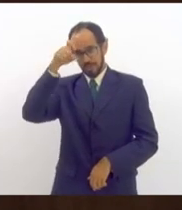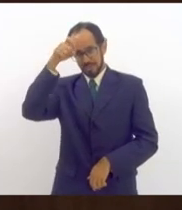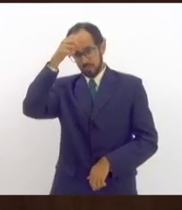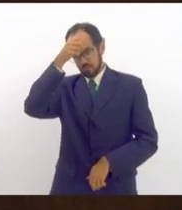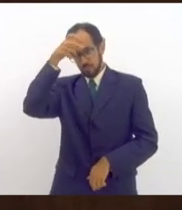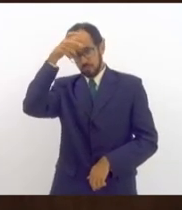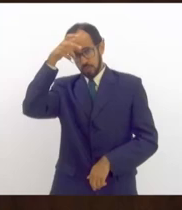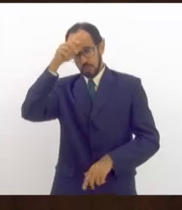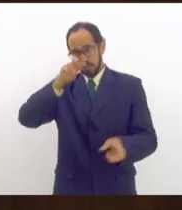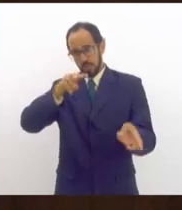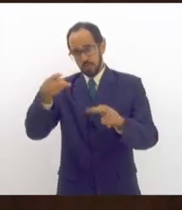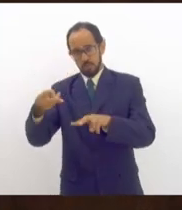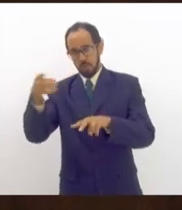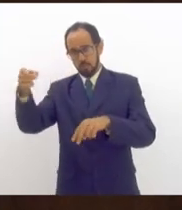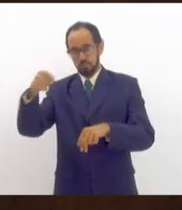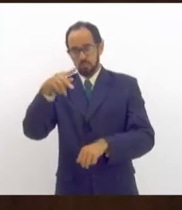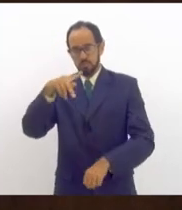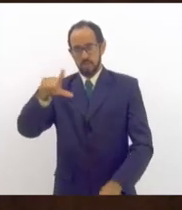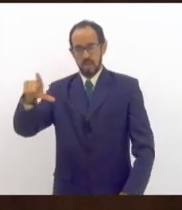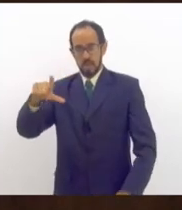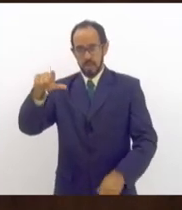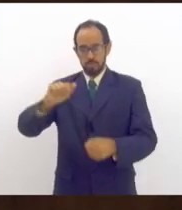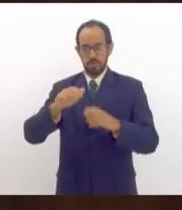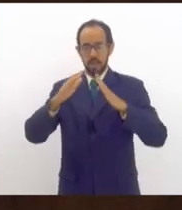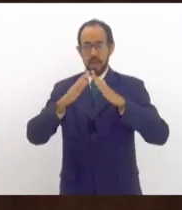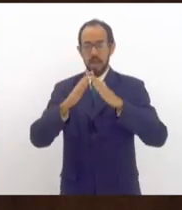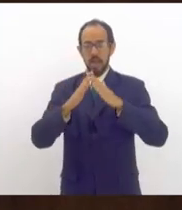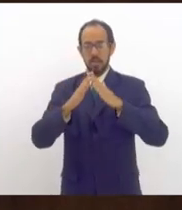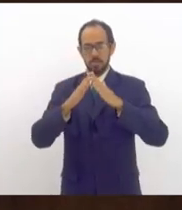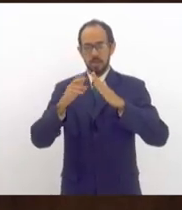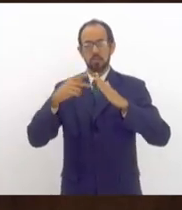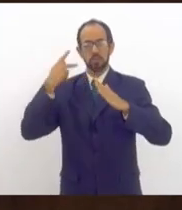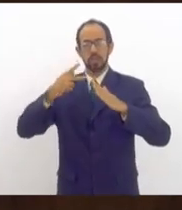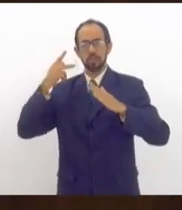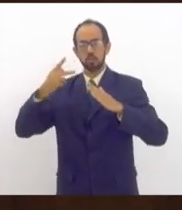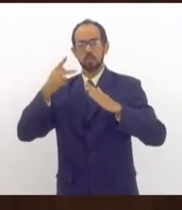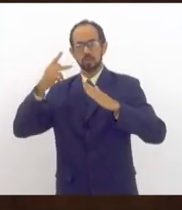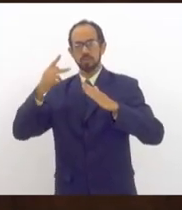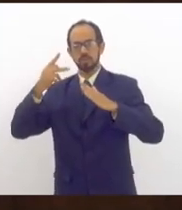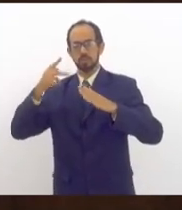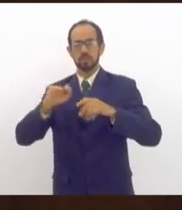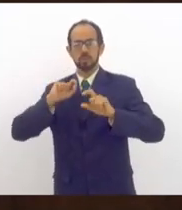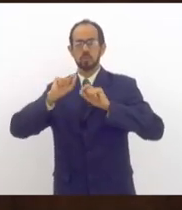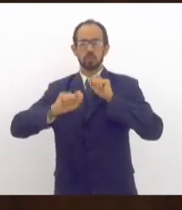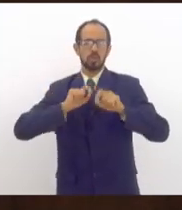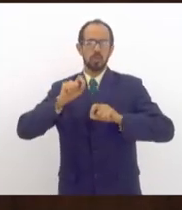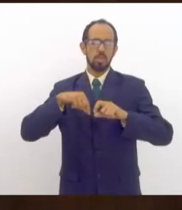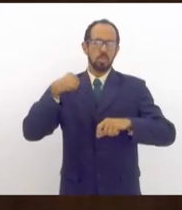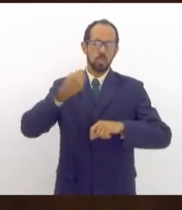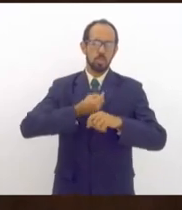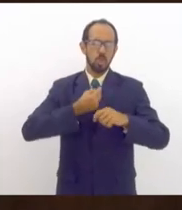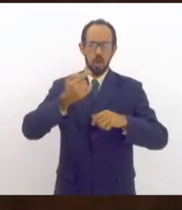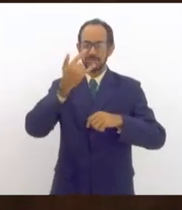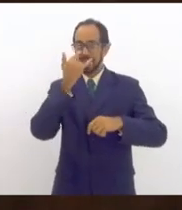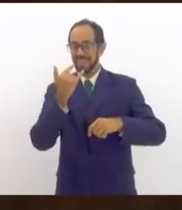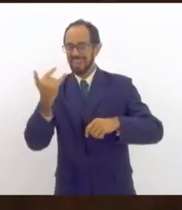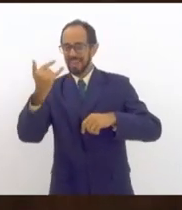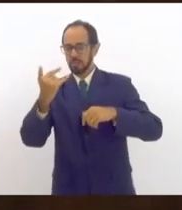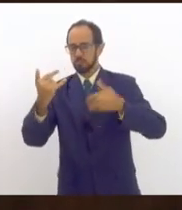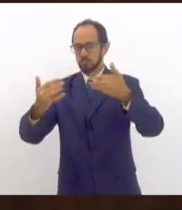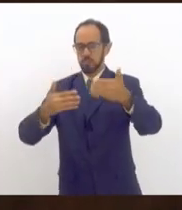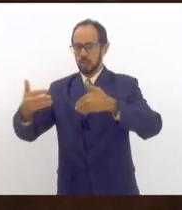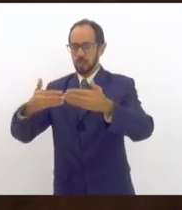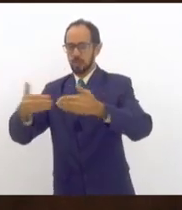projeto de lei a câmara municipal onde a gente atraías